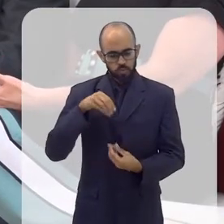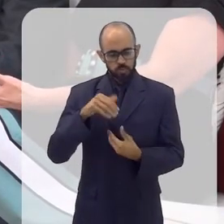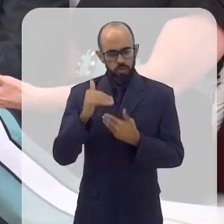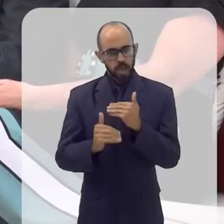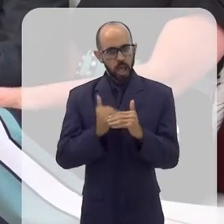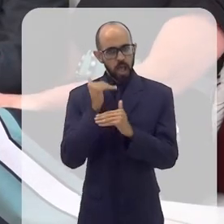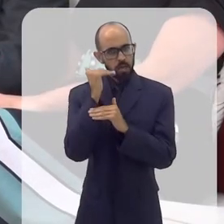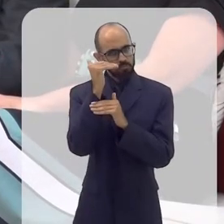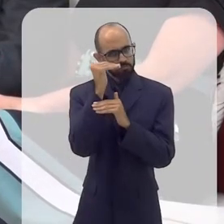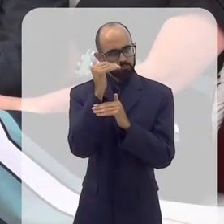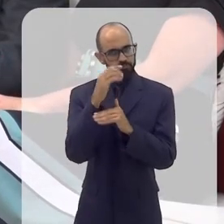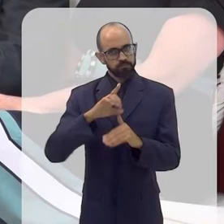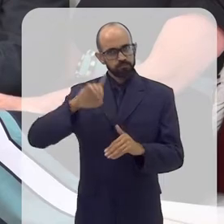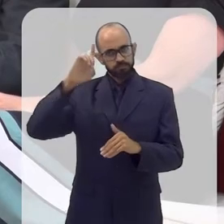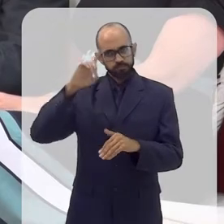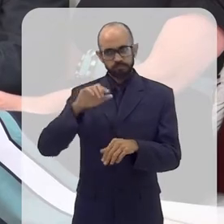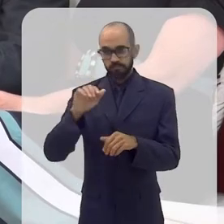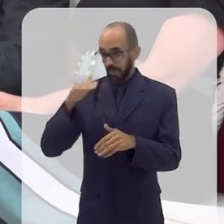ser elevado.